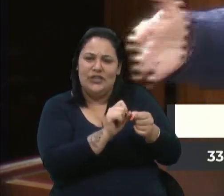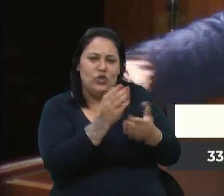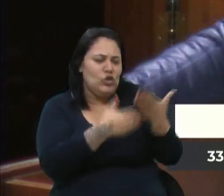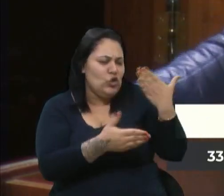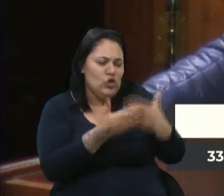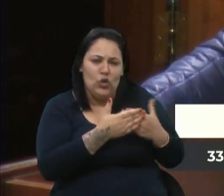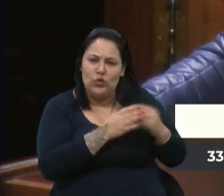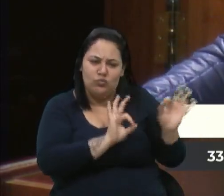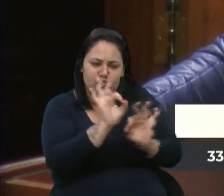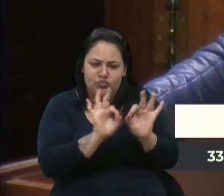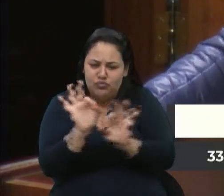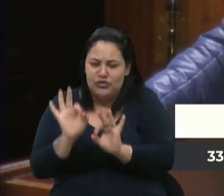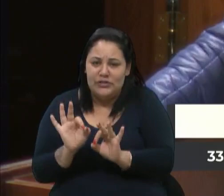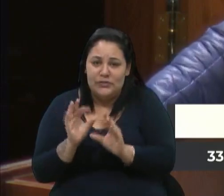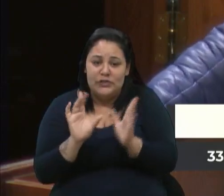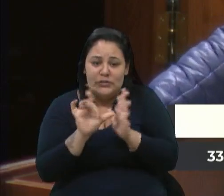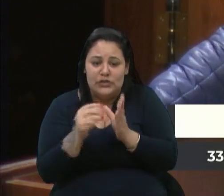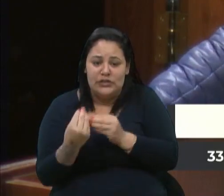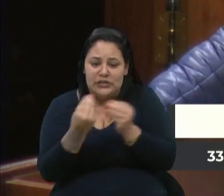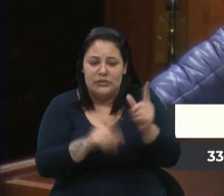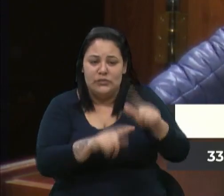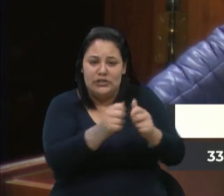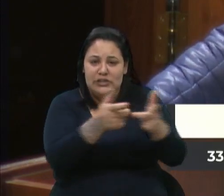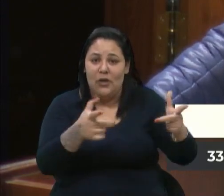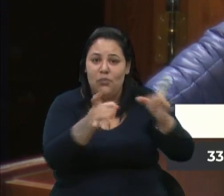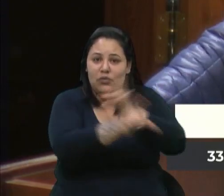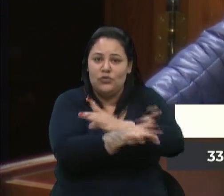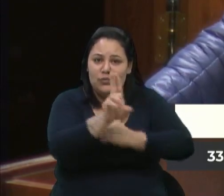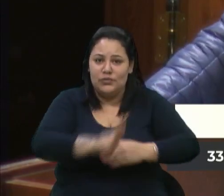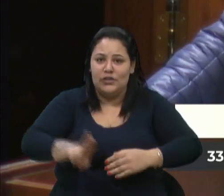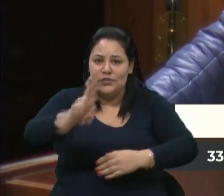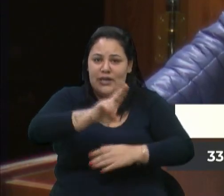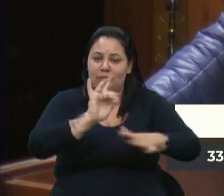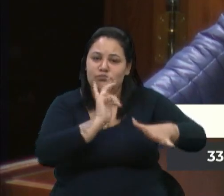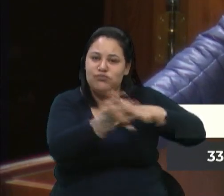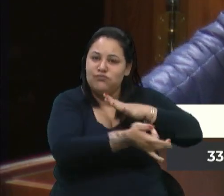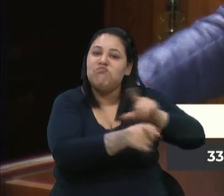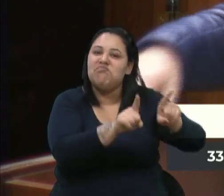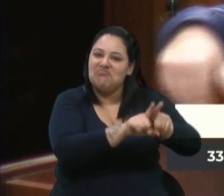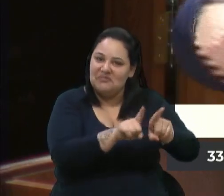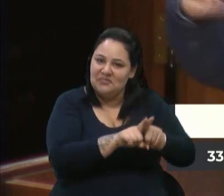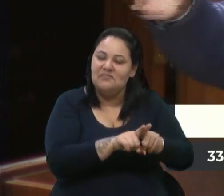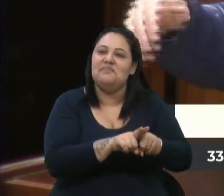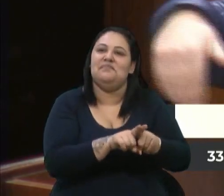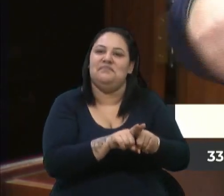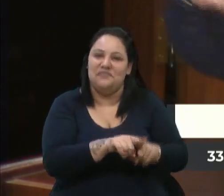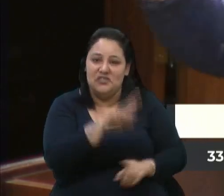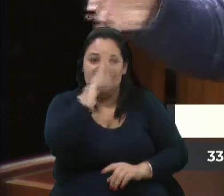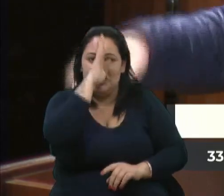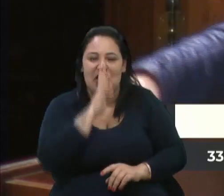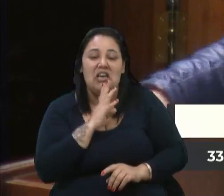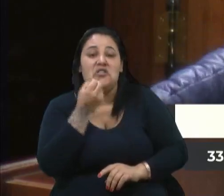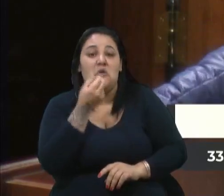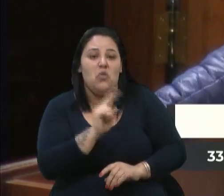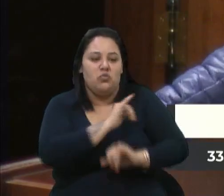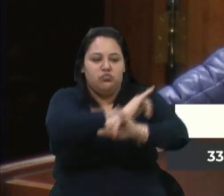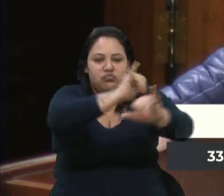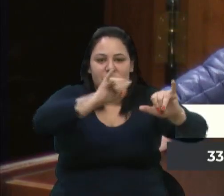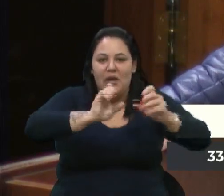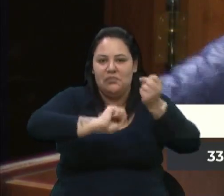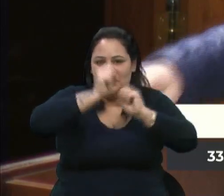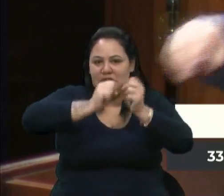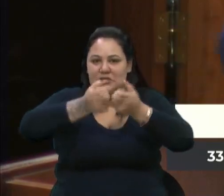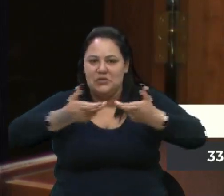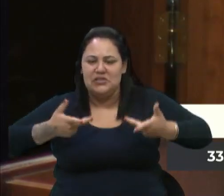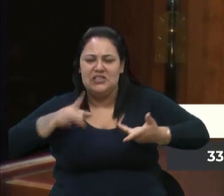material pronto para te utilizar nas tuas redes sociais. Ou divulgar a empresa, enfim. Então,